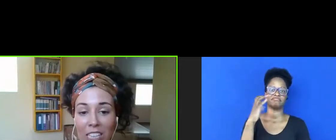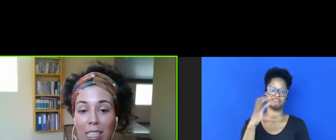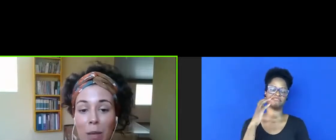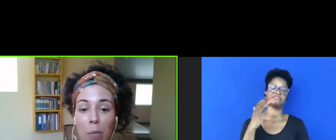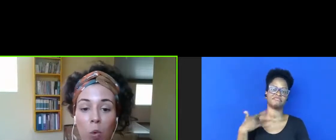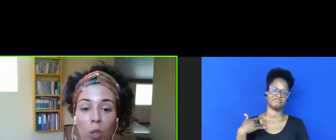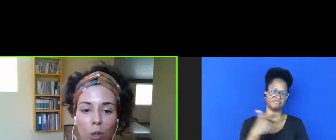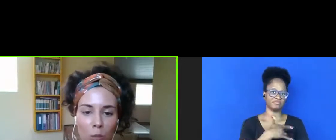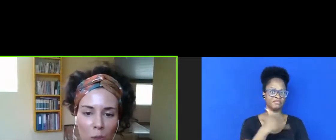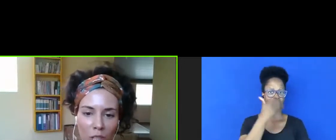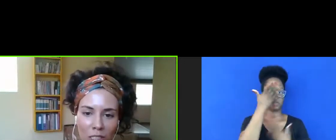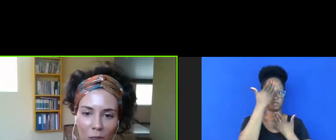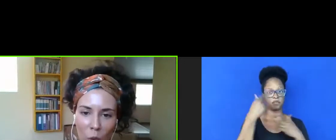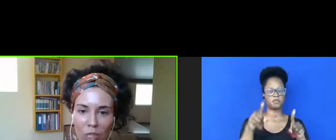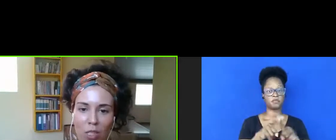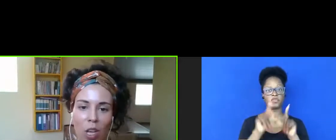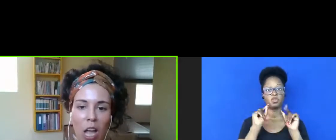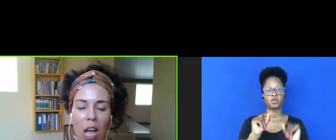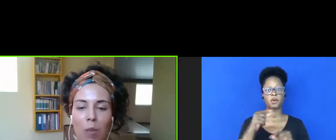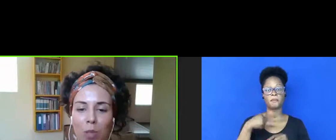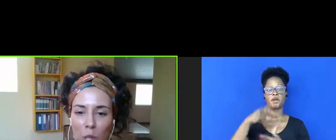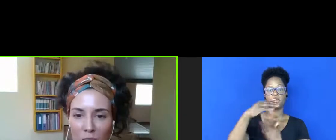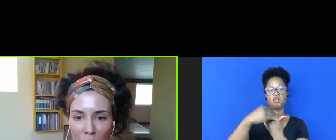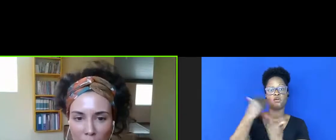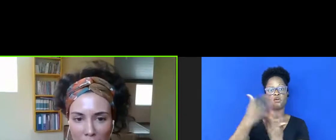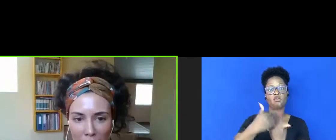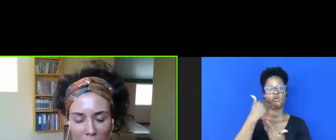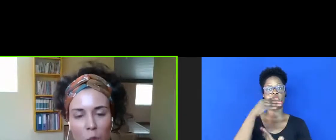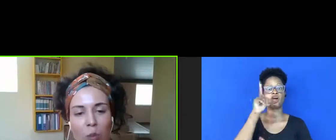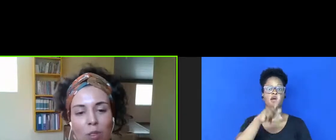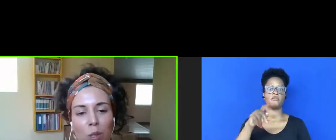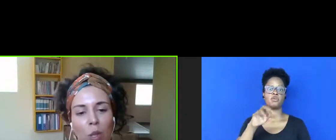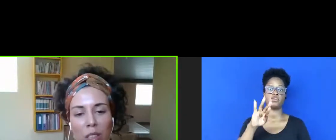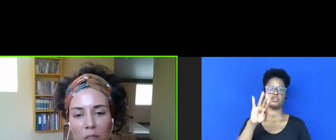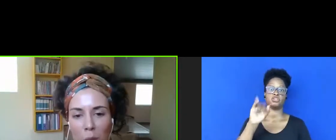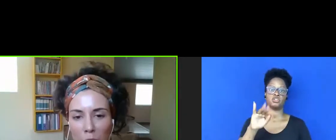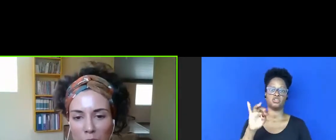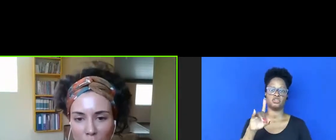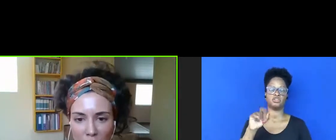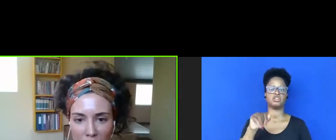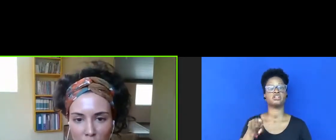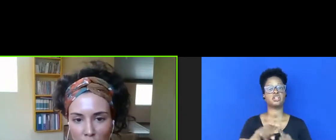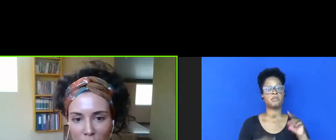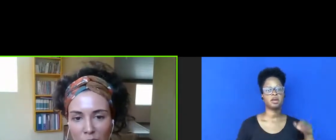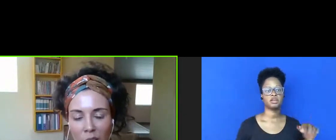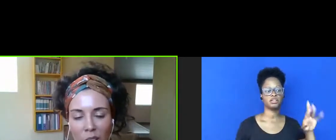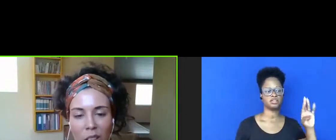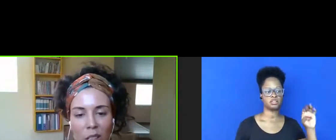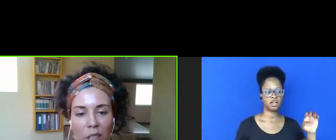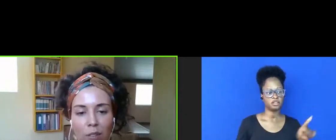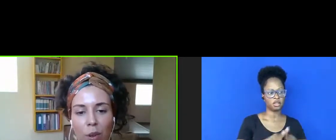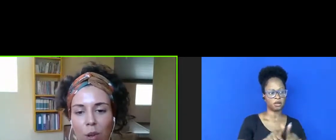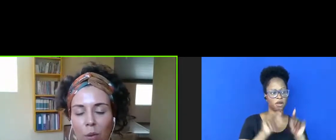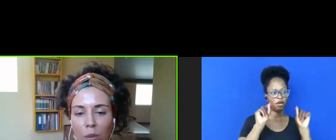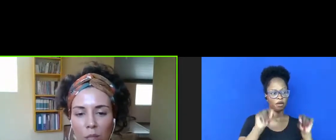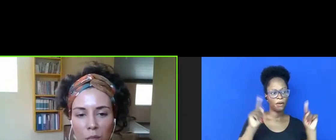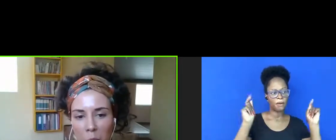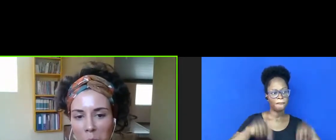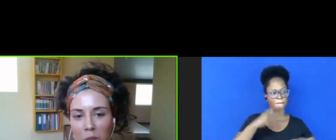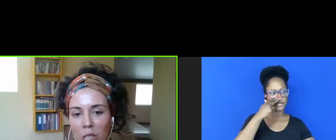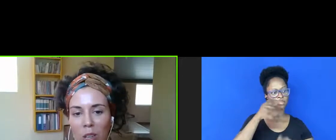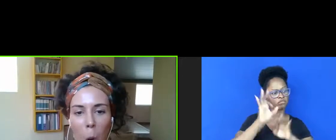Eu queria agradecer muito aos meus orientadores, a professora Cristiana Facnetti e o professor André Felipe Cândido da Silva, que